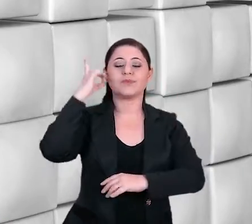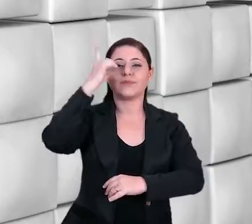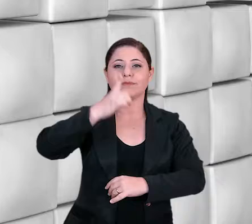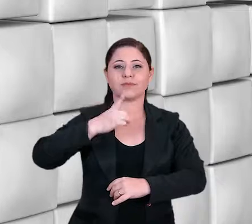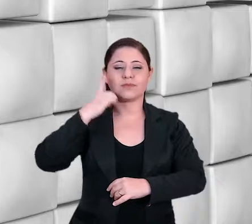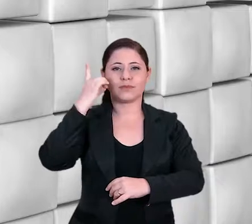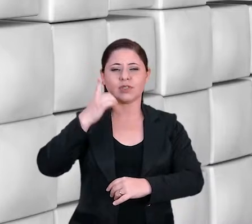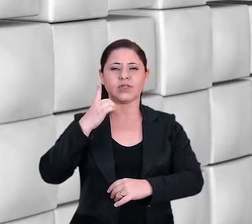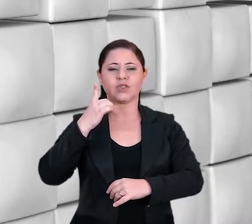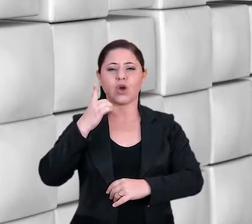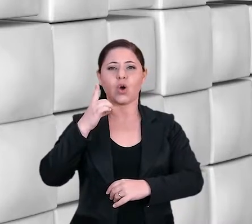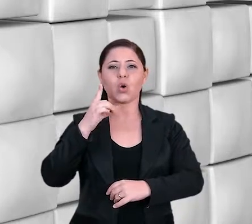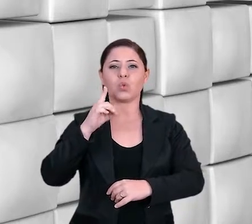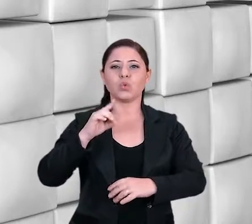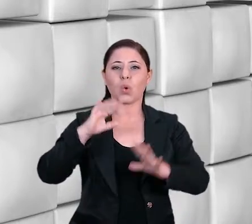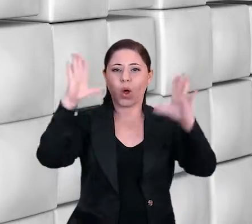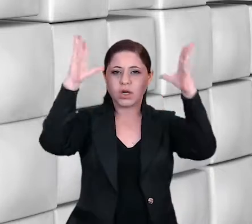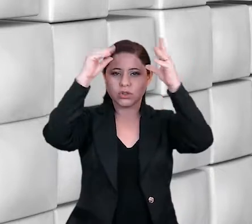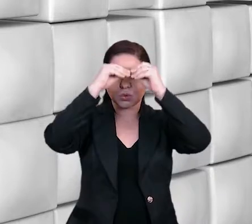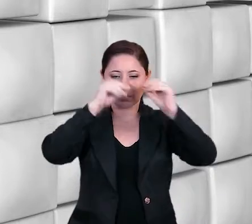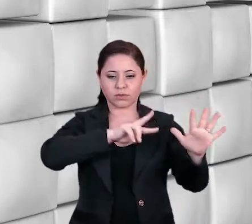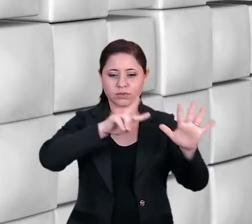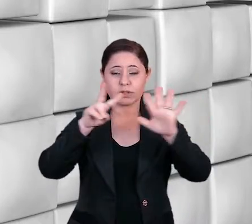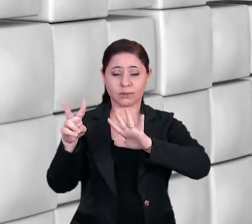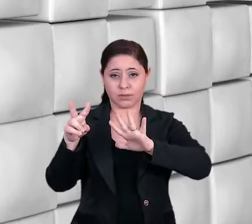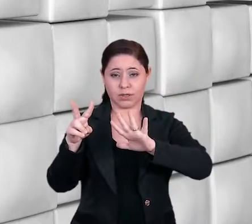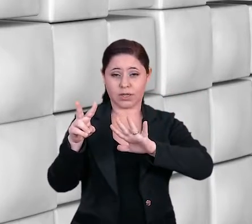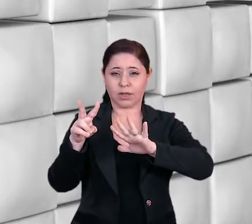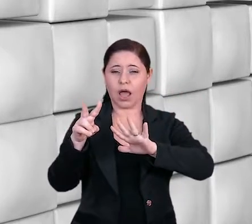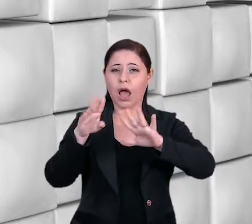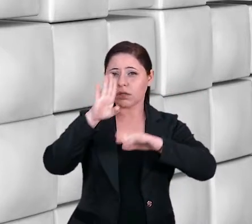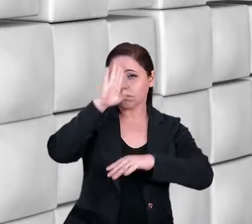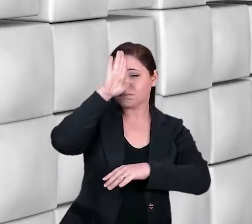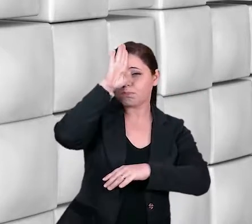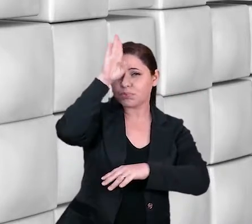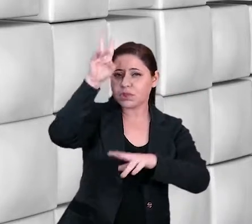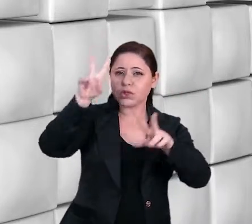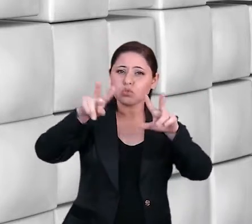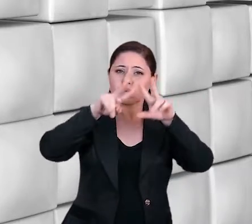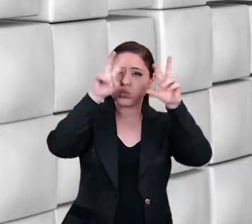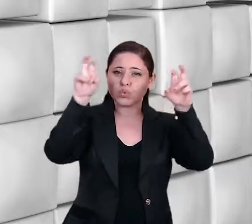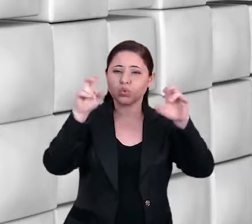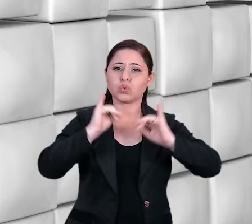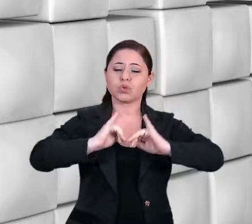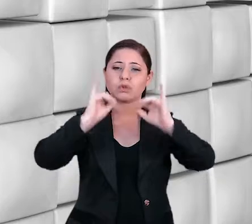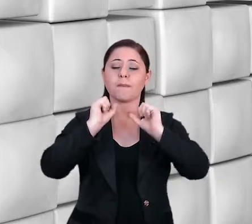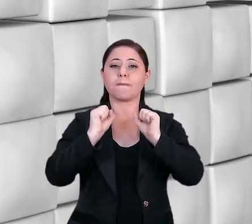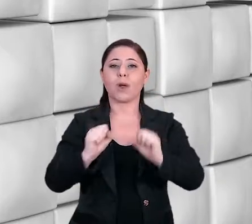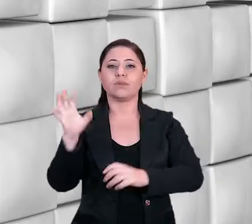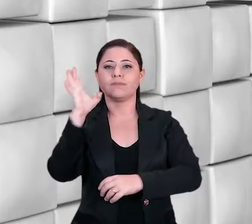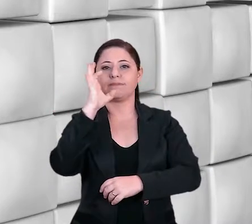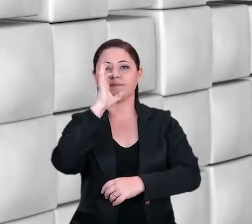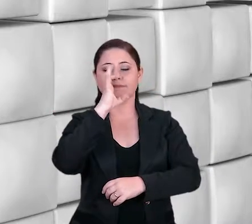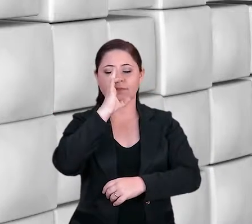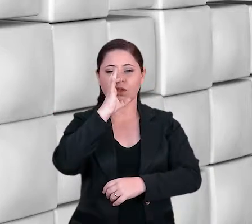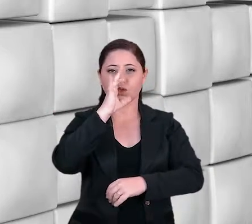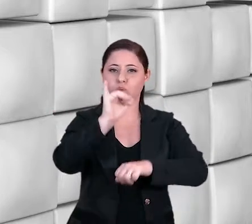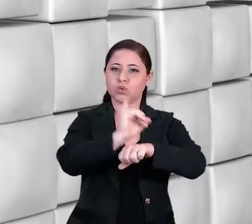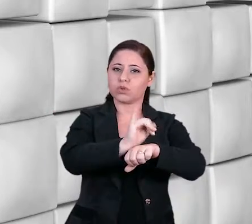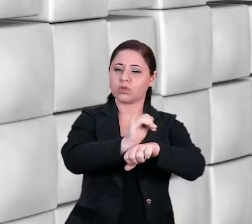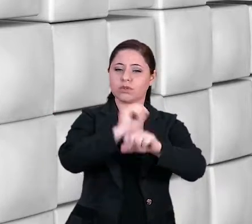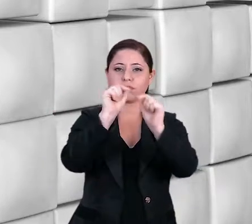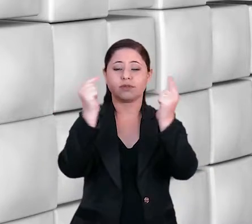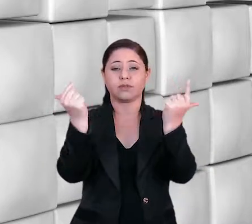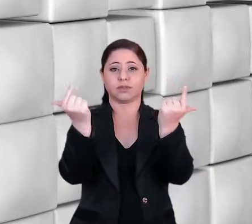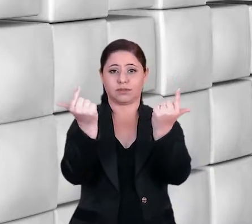do Jornal Parlamentar com o nosso resumo da semana. Estas e outras reportagens podem ser conferidas